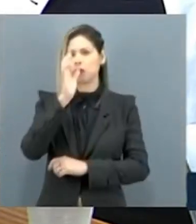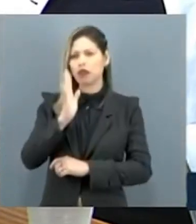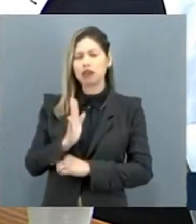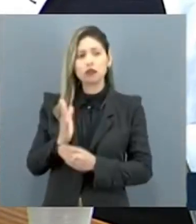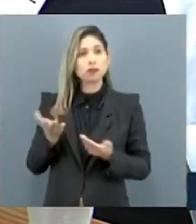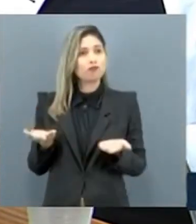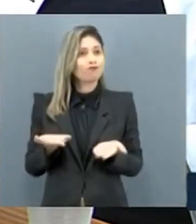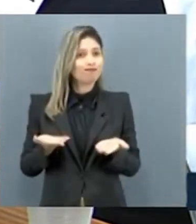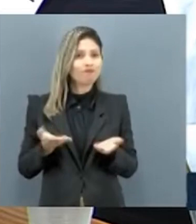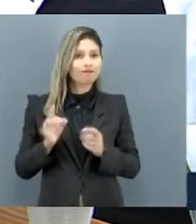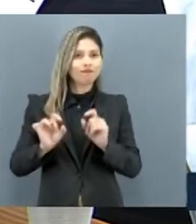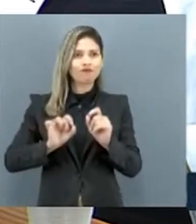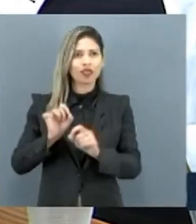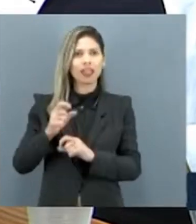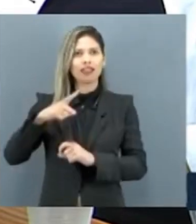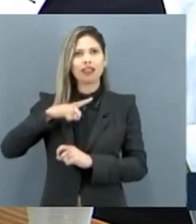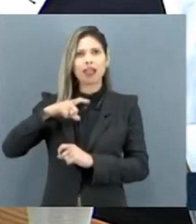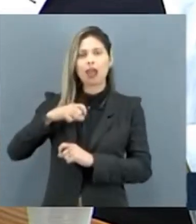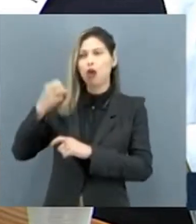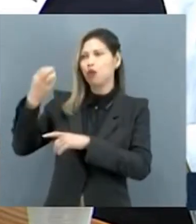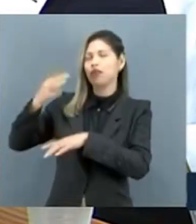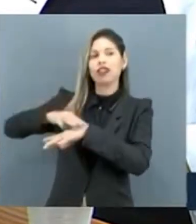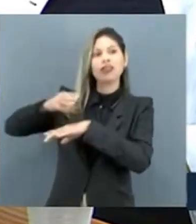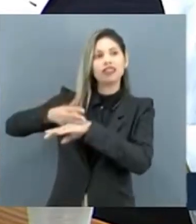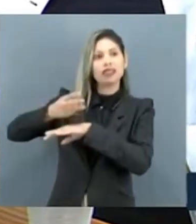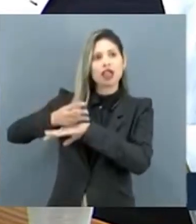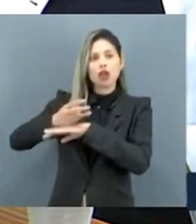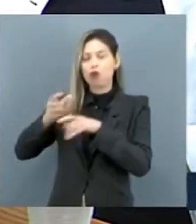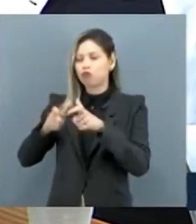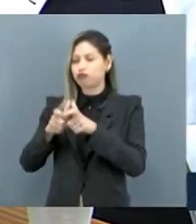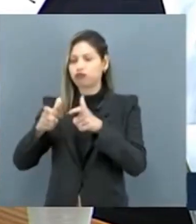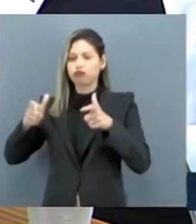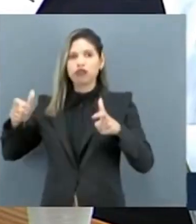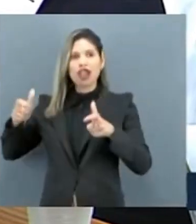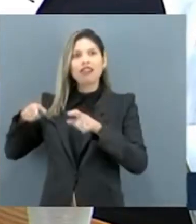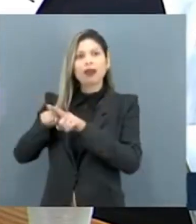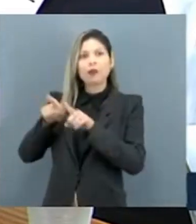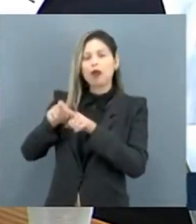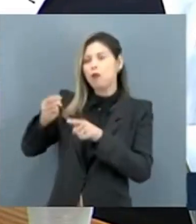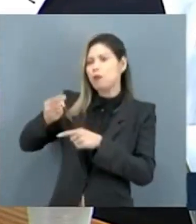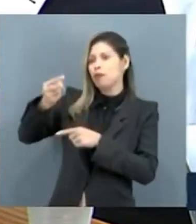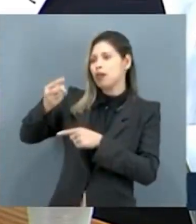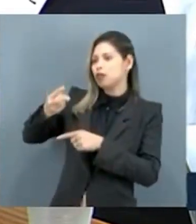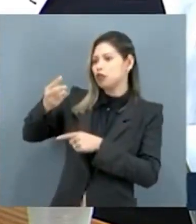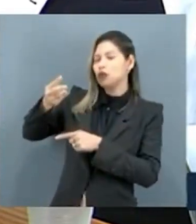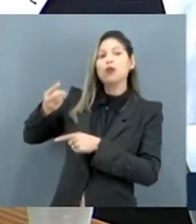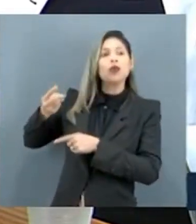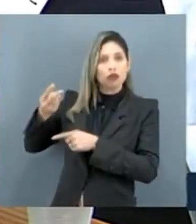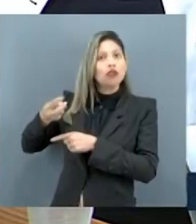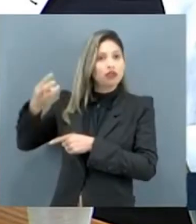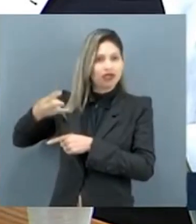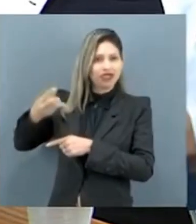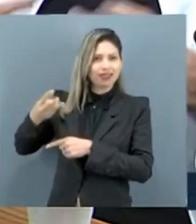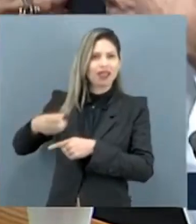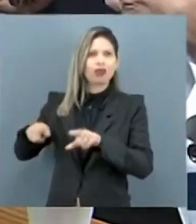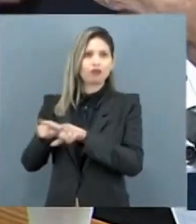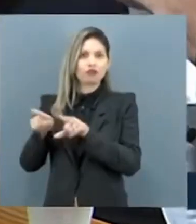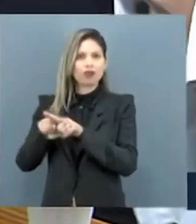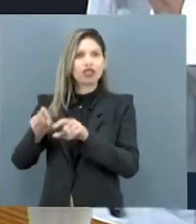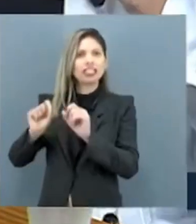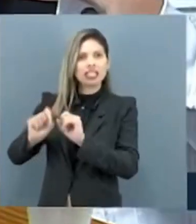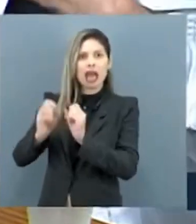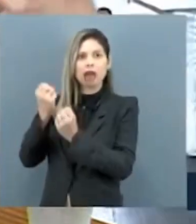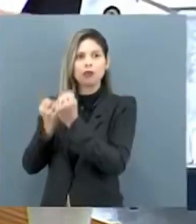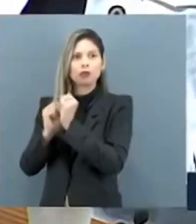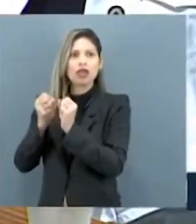um o terceiro maior produtor e o primeiro o segundo e o terceiro na grande maioria dos produtos